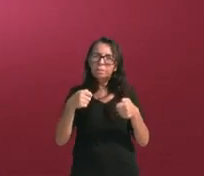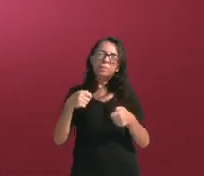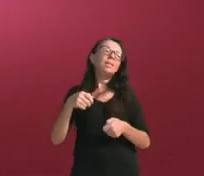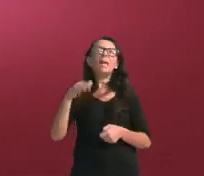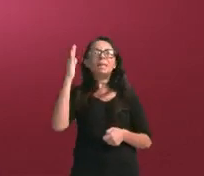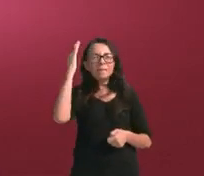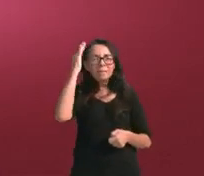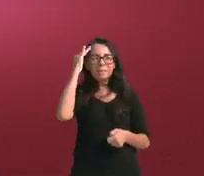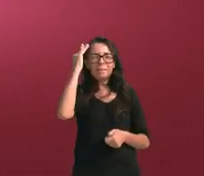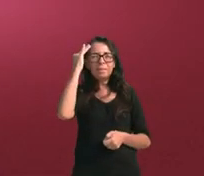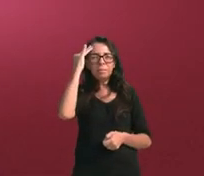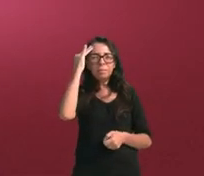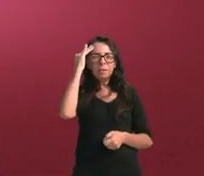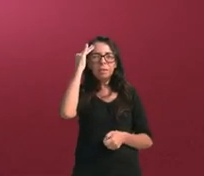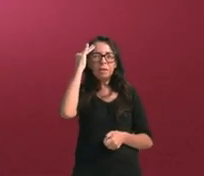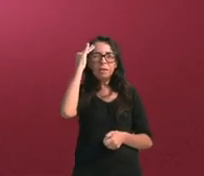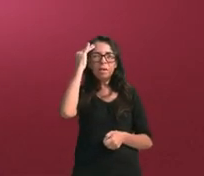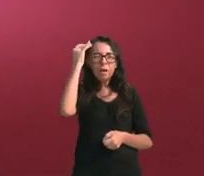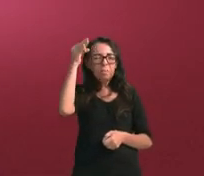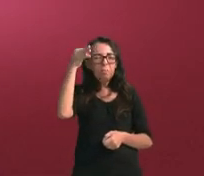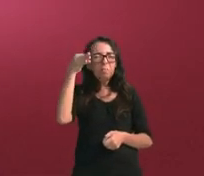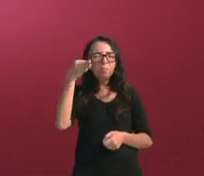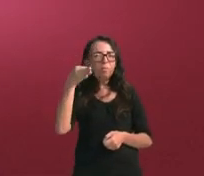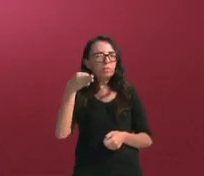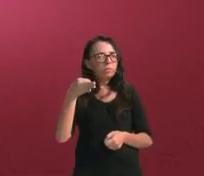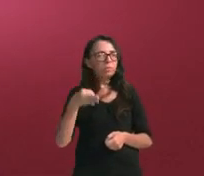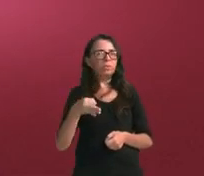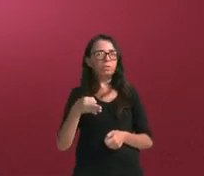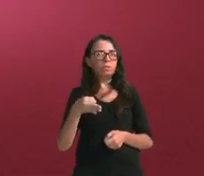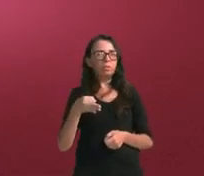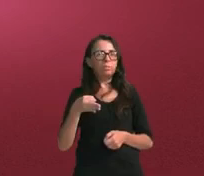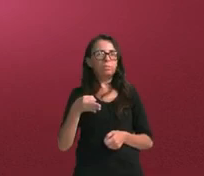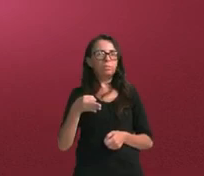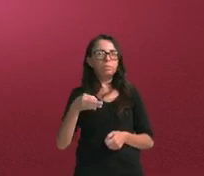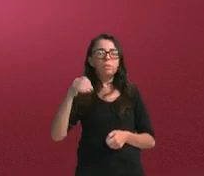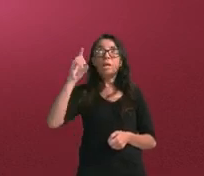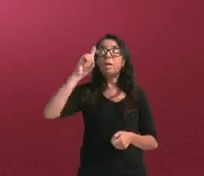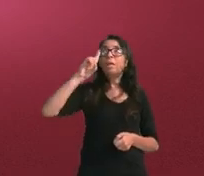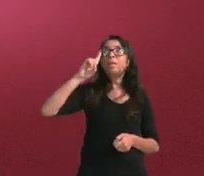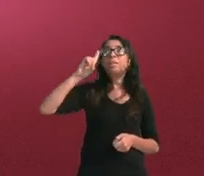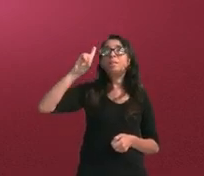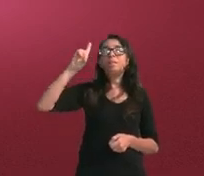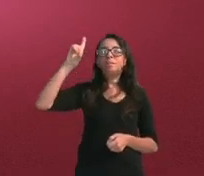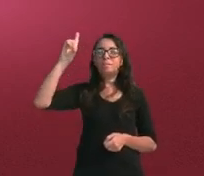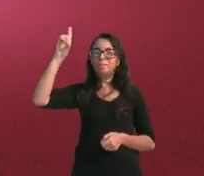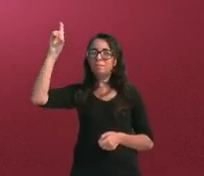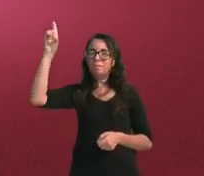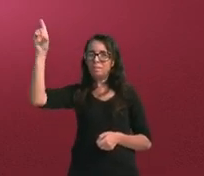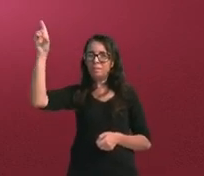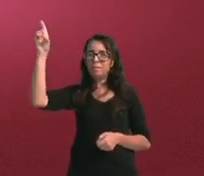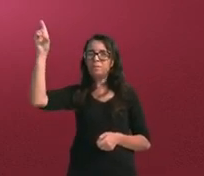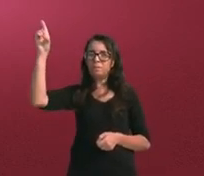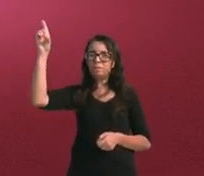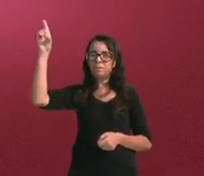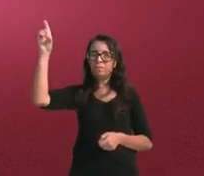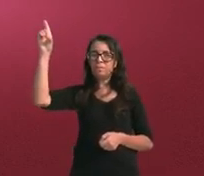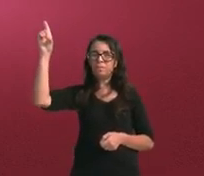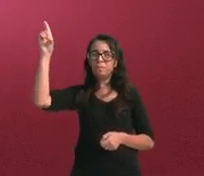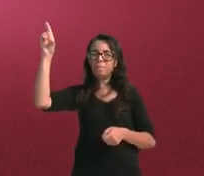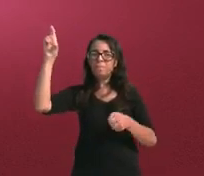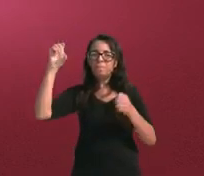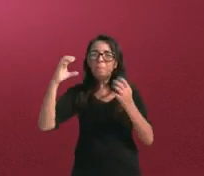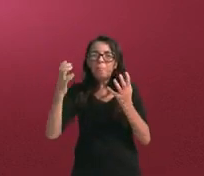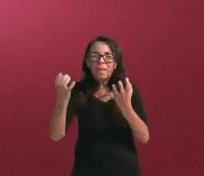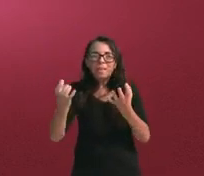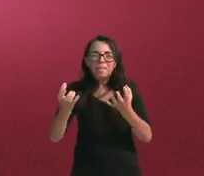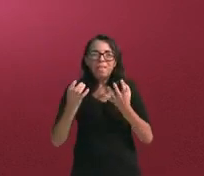intermédio, essa tarefa será tão grande quanto o próprio Deus. É por isso que Deus quer revelar-se